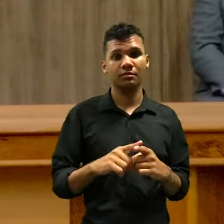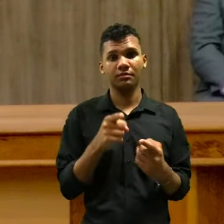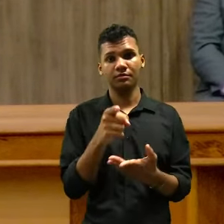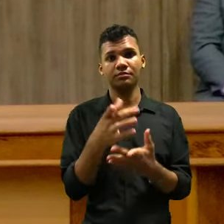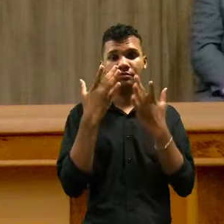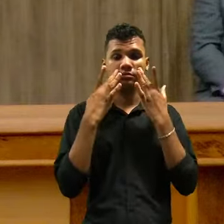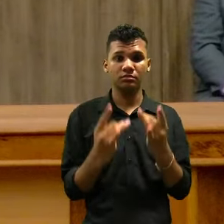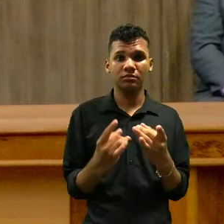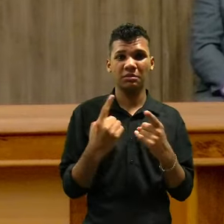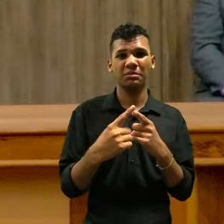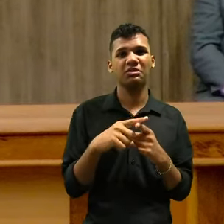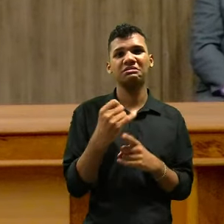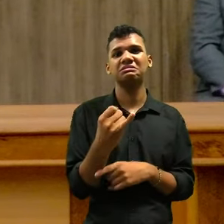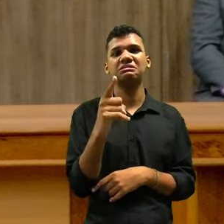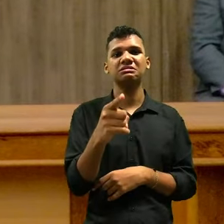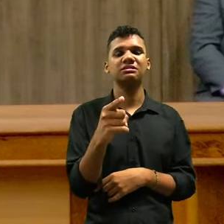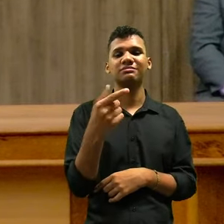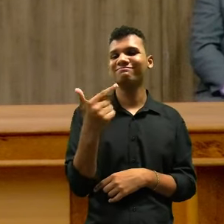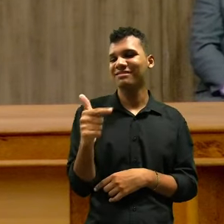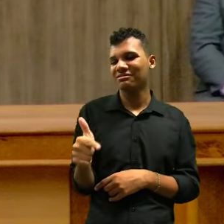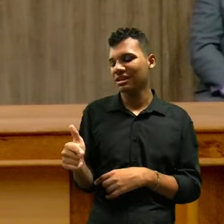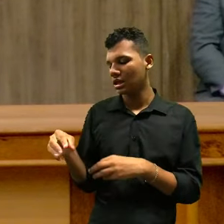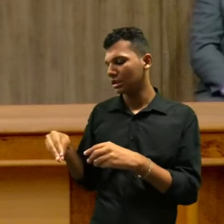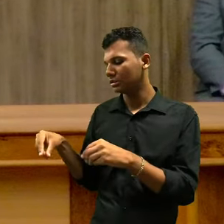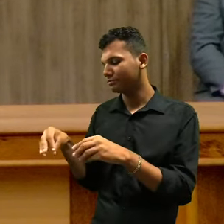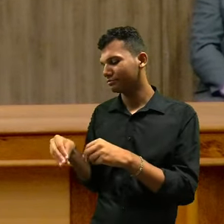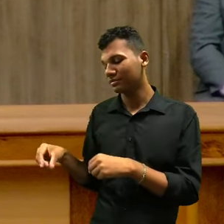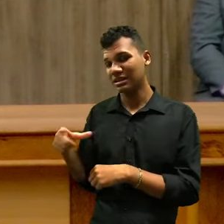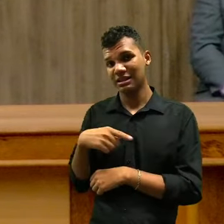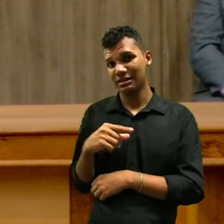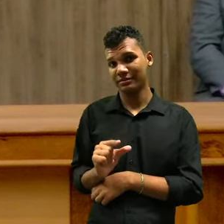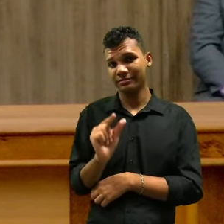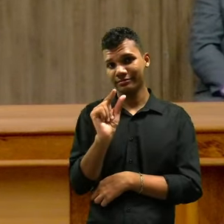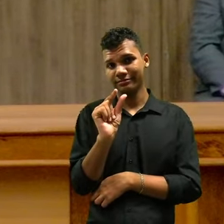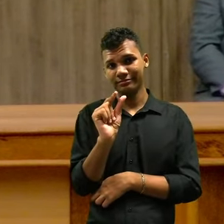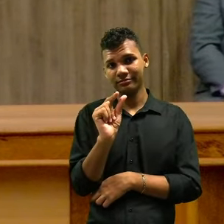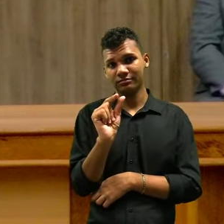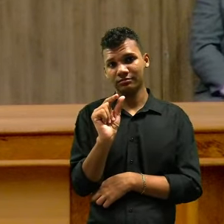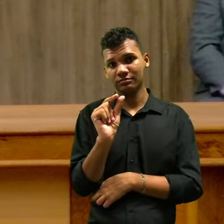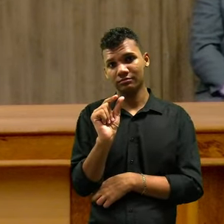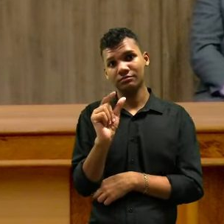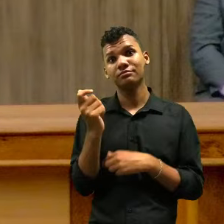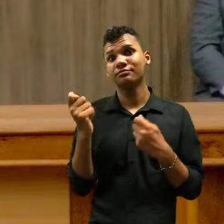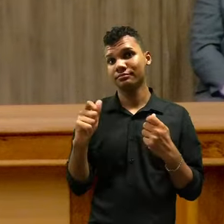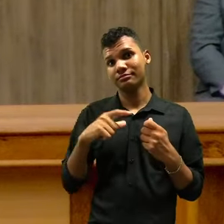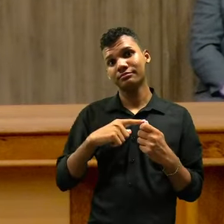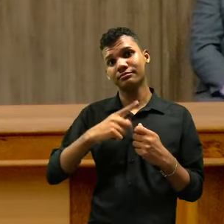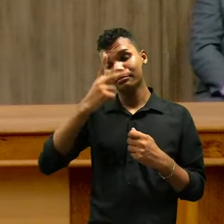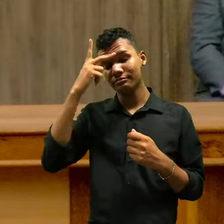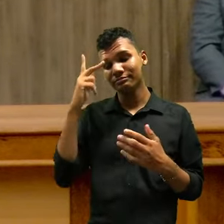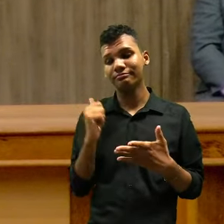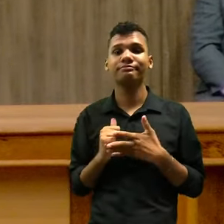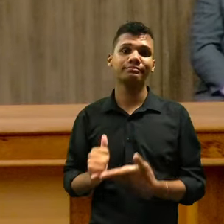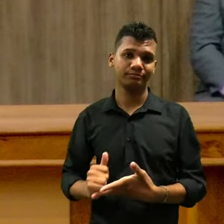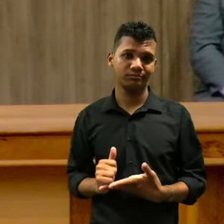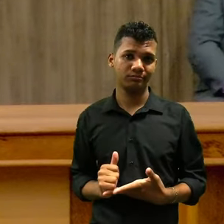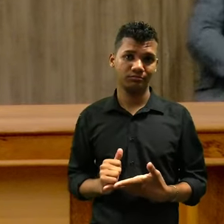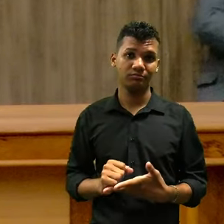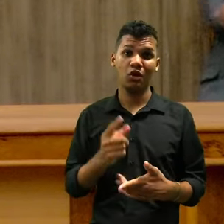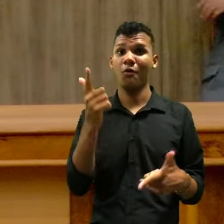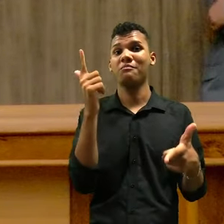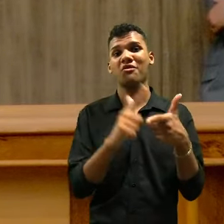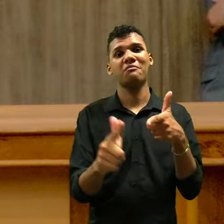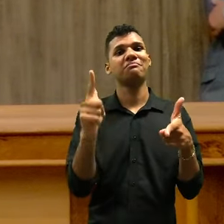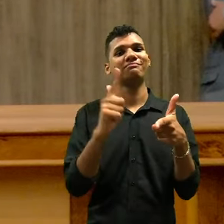se tu tem pouca terra tem que ter um um encosto problema é esse aí